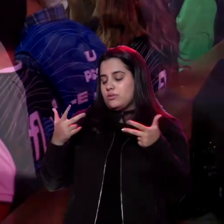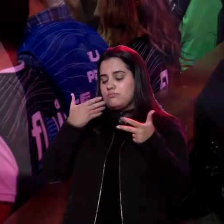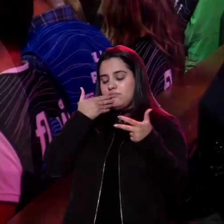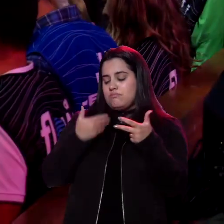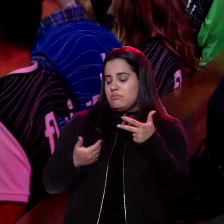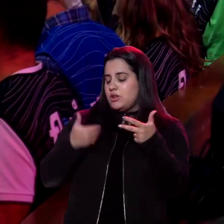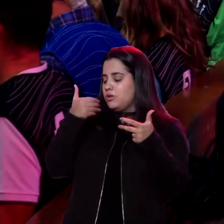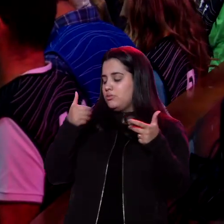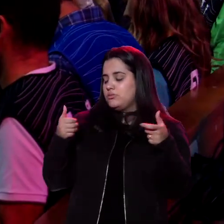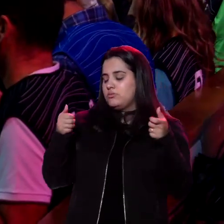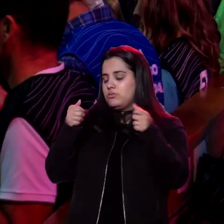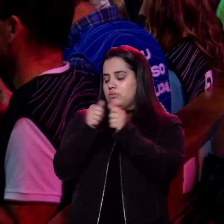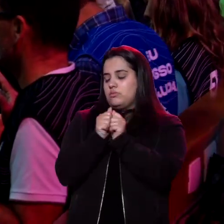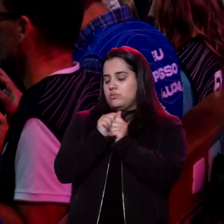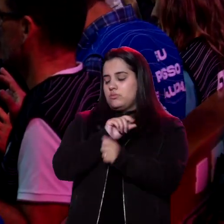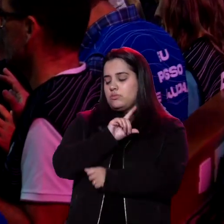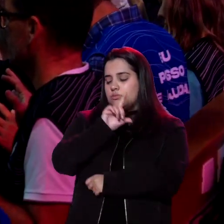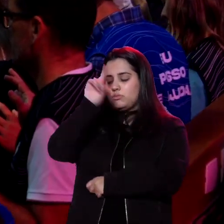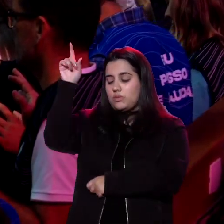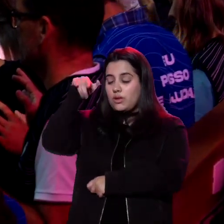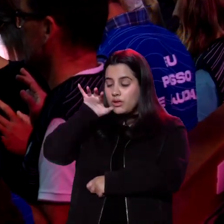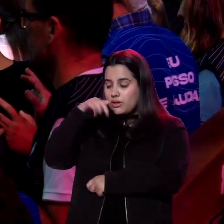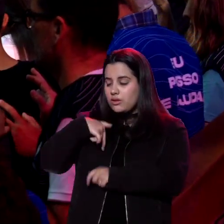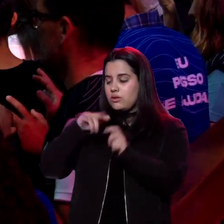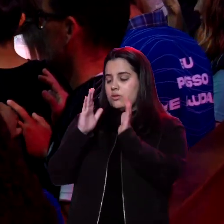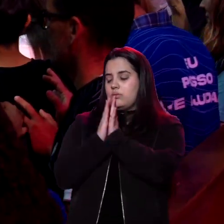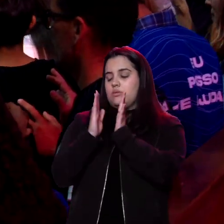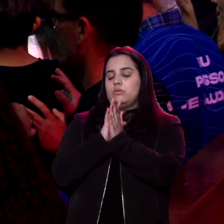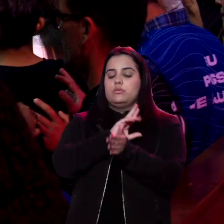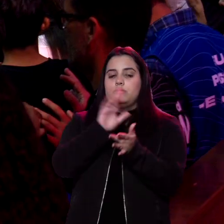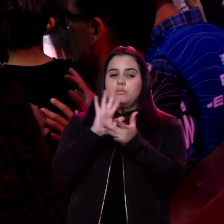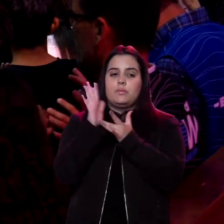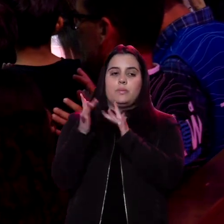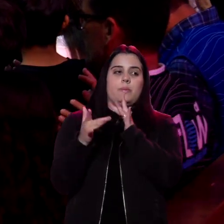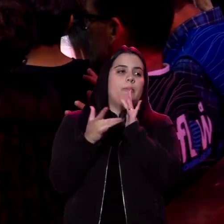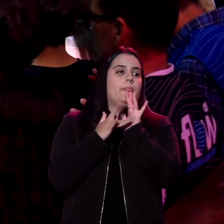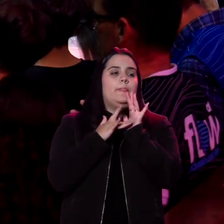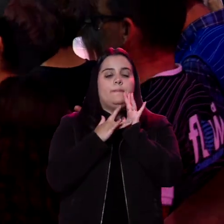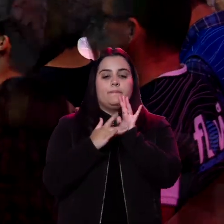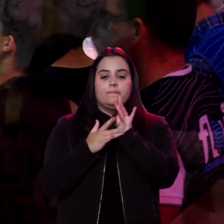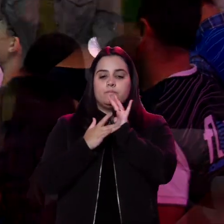maiores com Deus. É assim que eu oro em nome de Jesus.